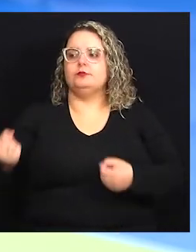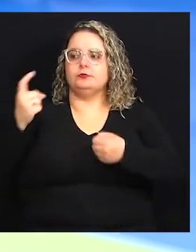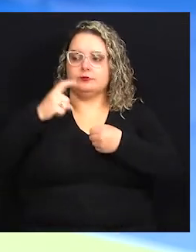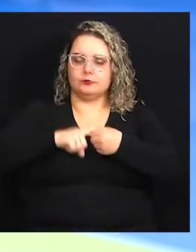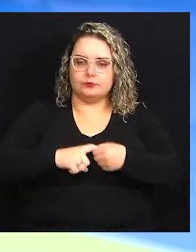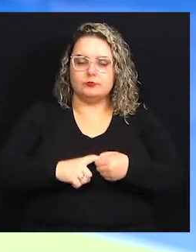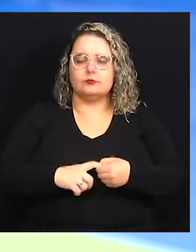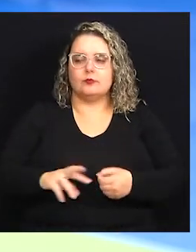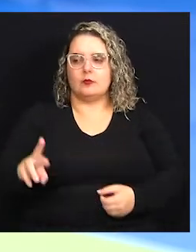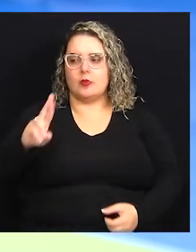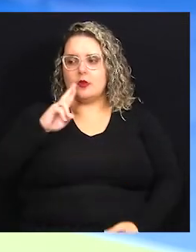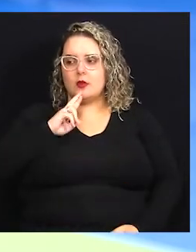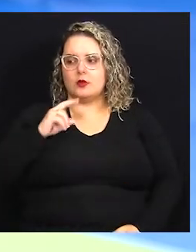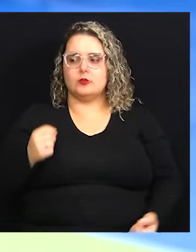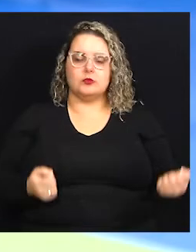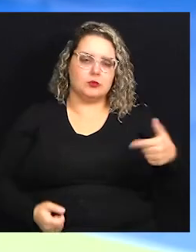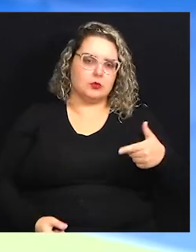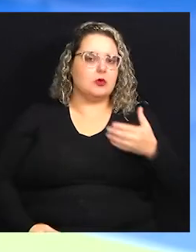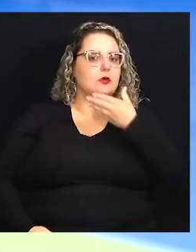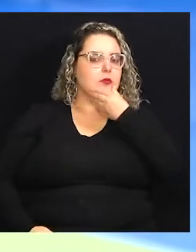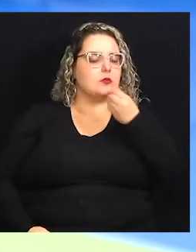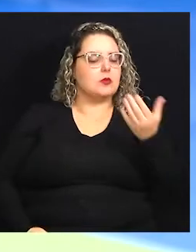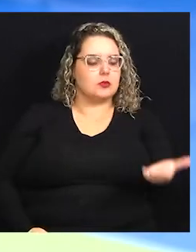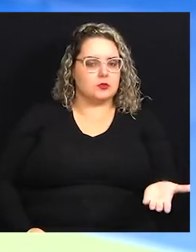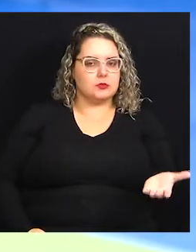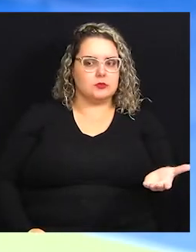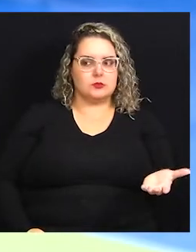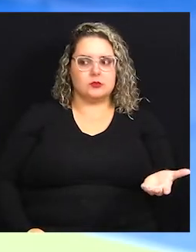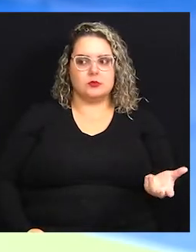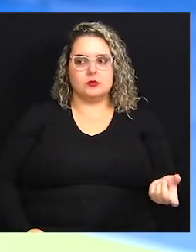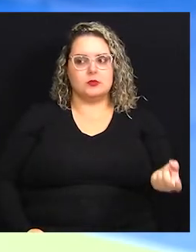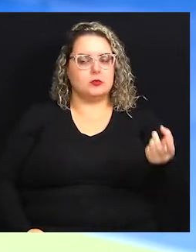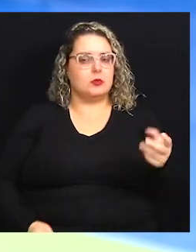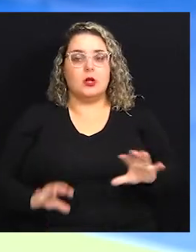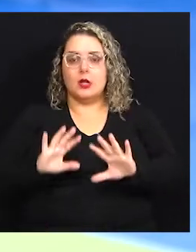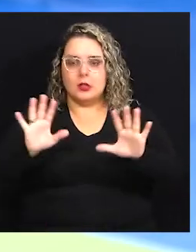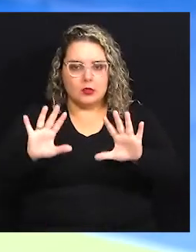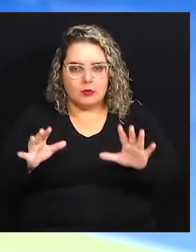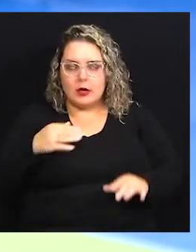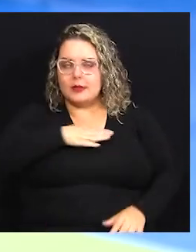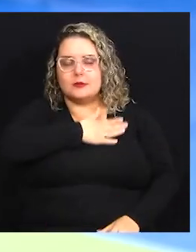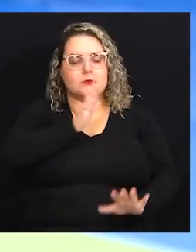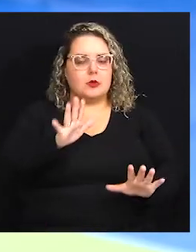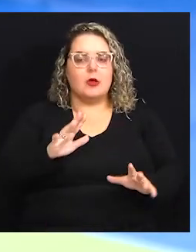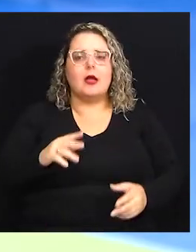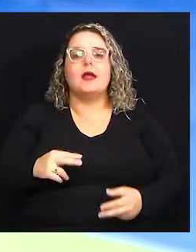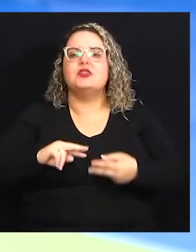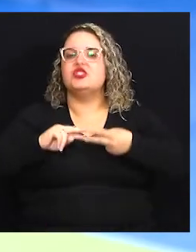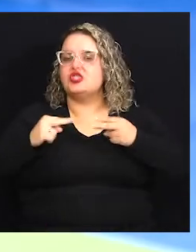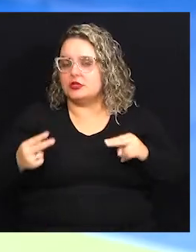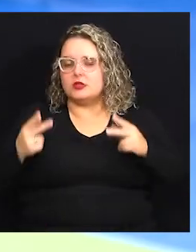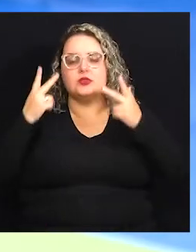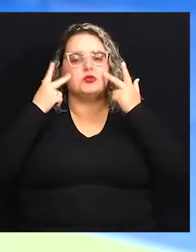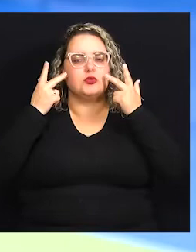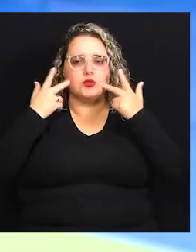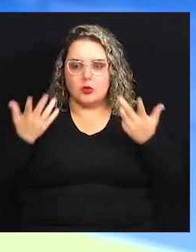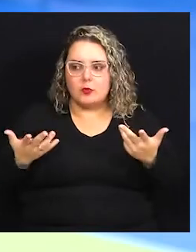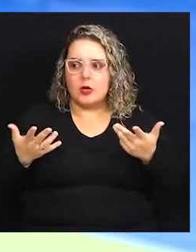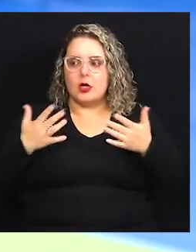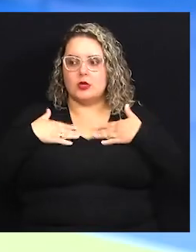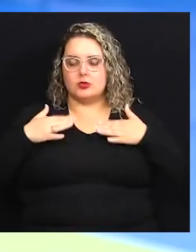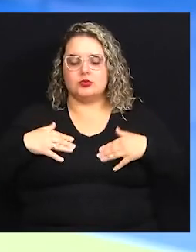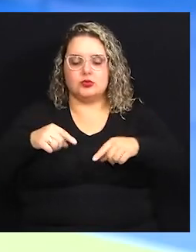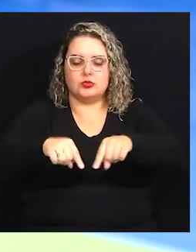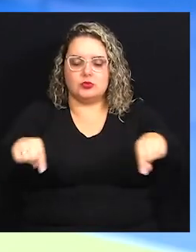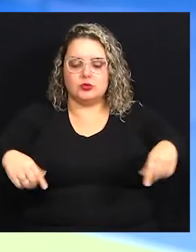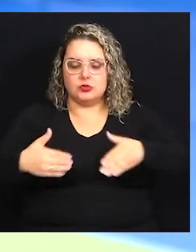dar um respaldo do que o masculino. Antes que o pessoal fale, isso não é discriminação, não, isso é genética, isso é normal, tá? Isso é da parte